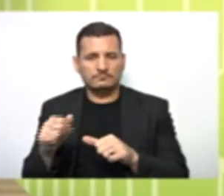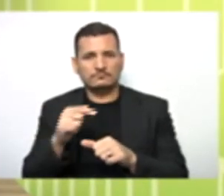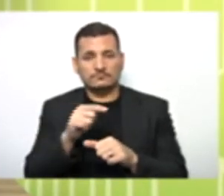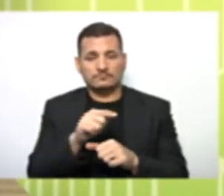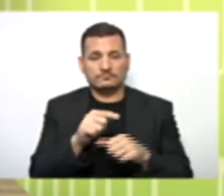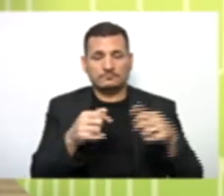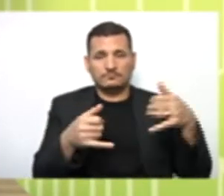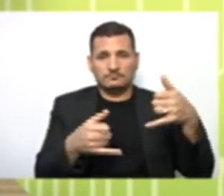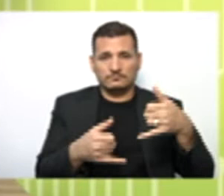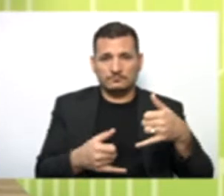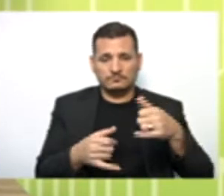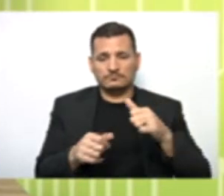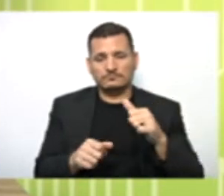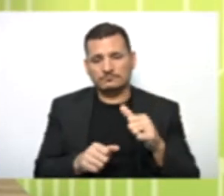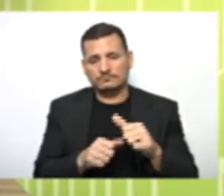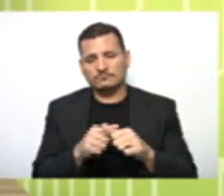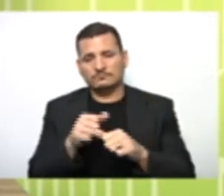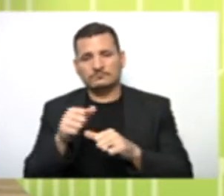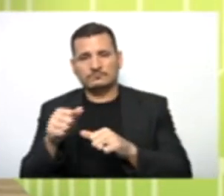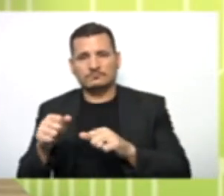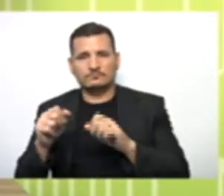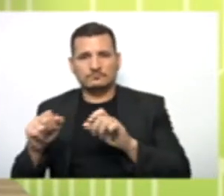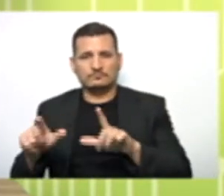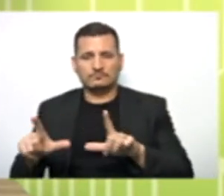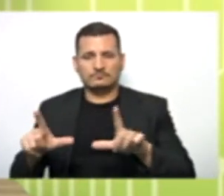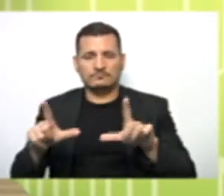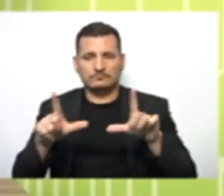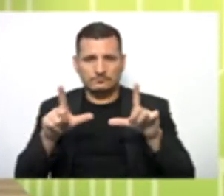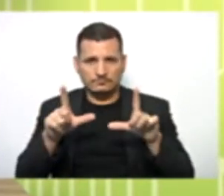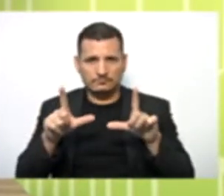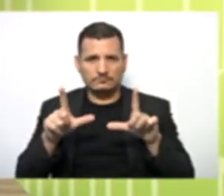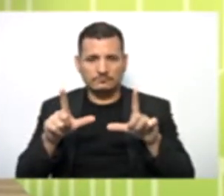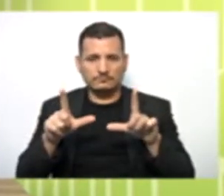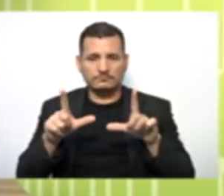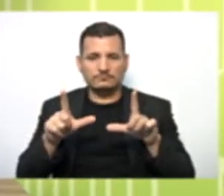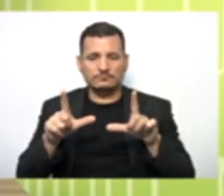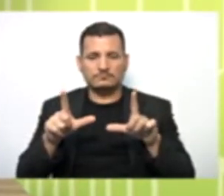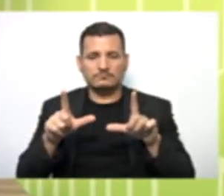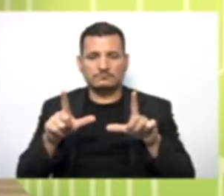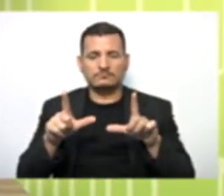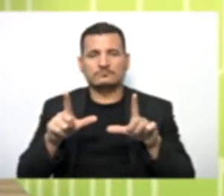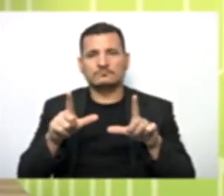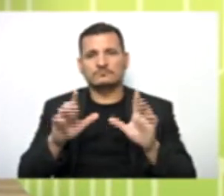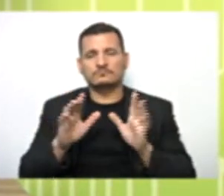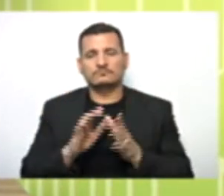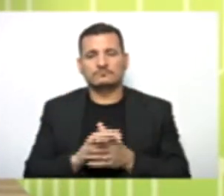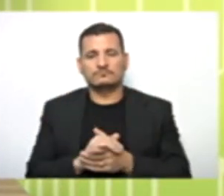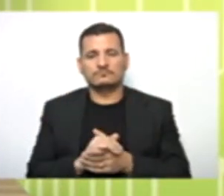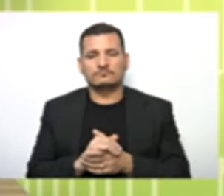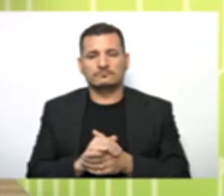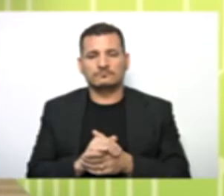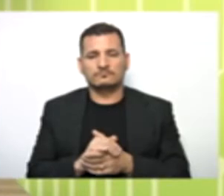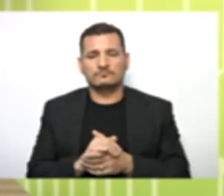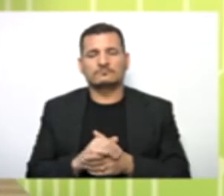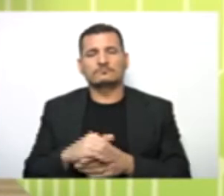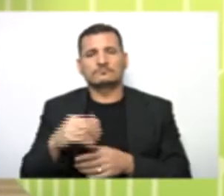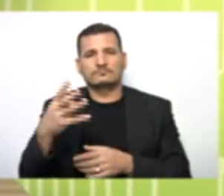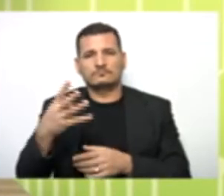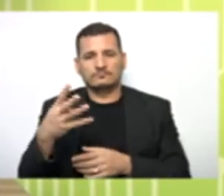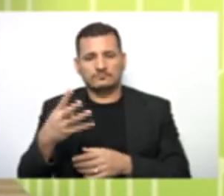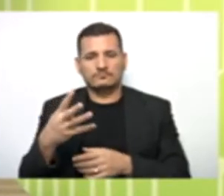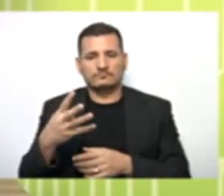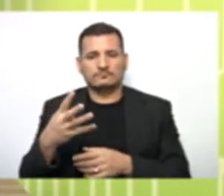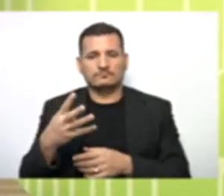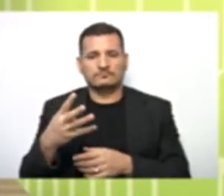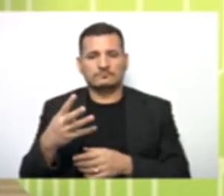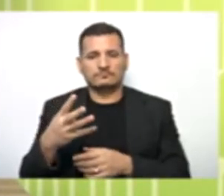aquele código que você escreveu em um arquivo binário, né, em linguagem de máquina. E a quarta vai